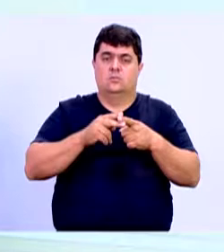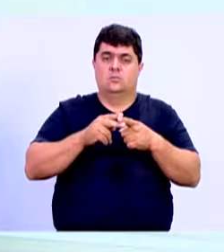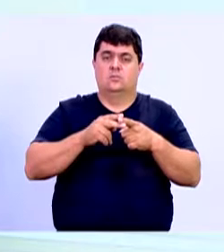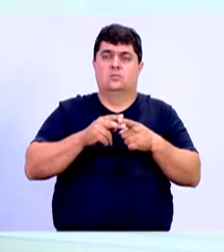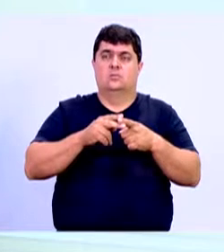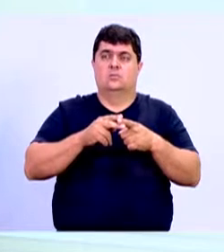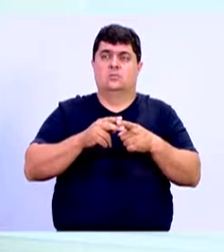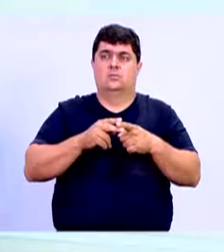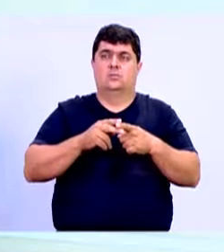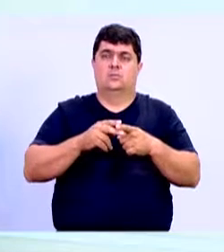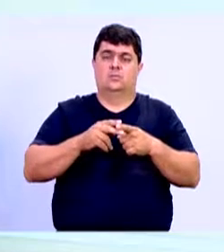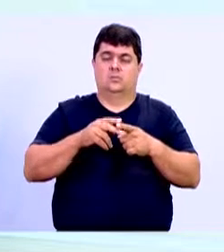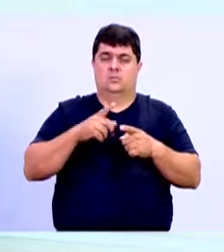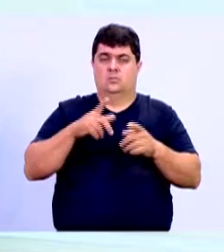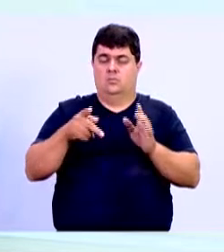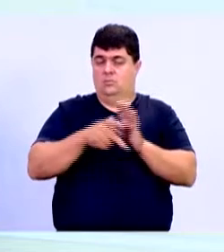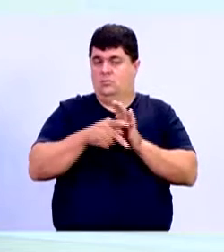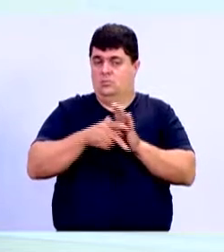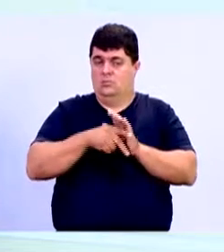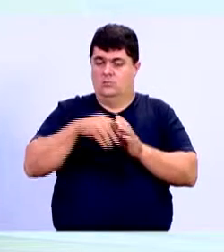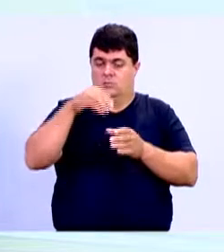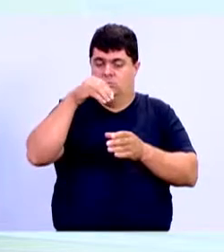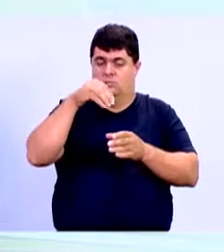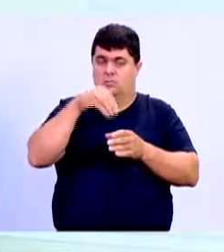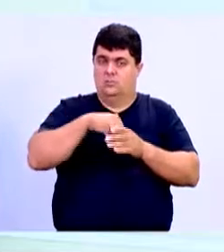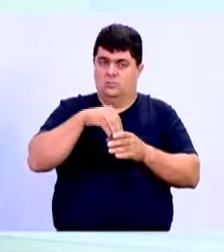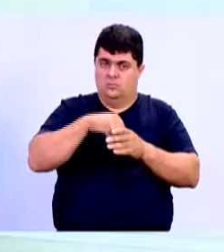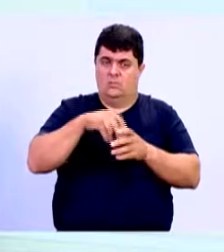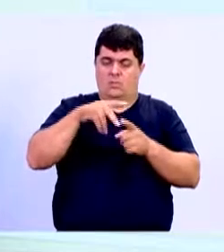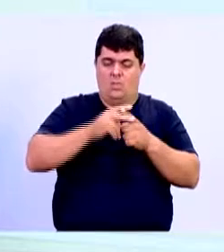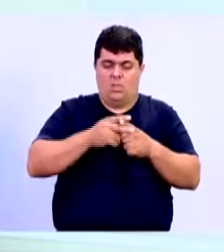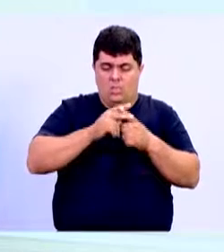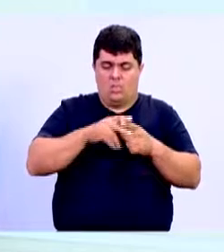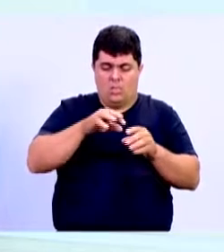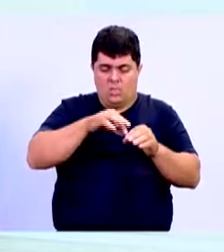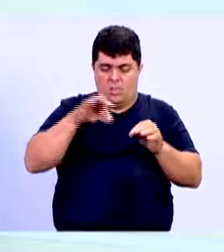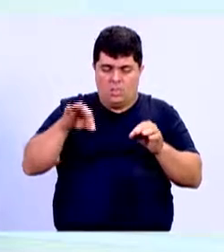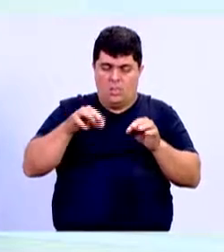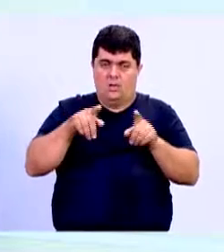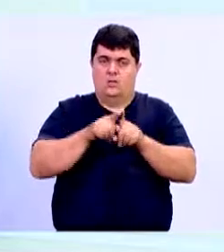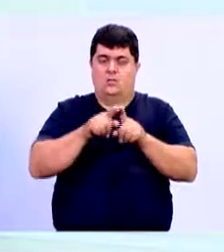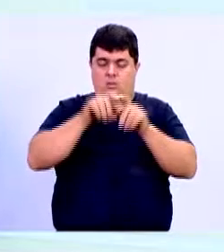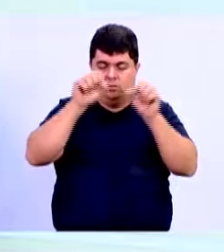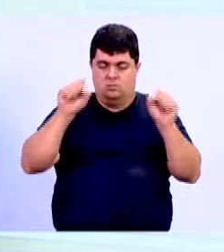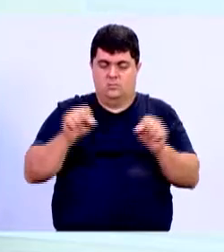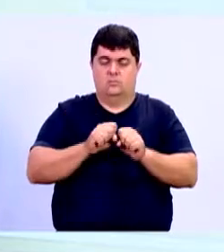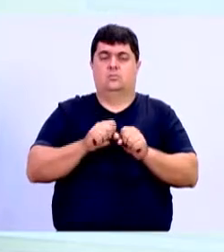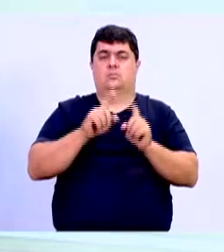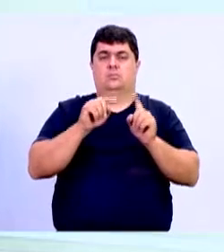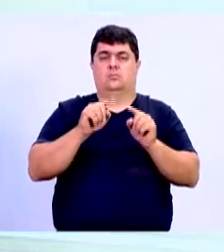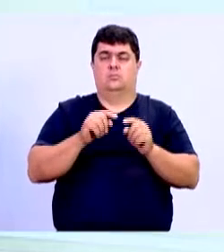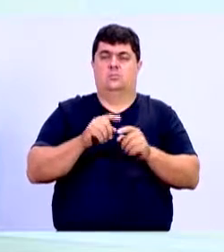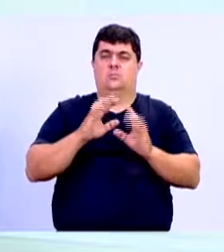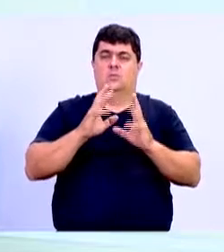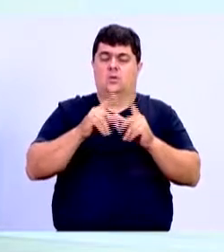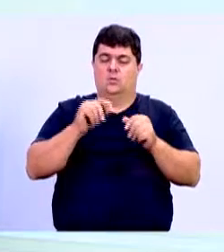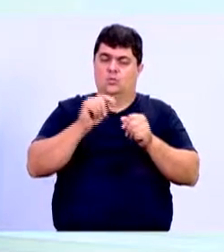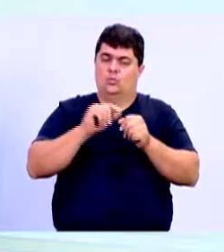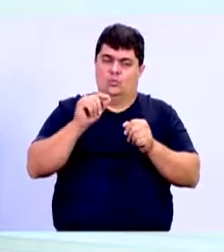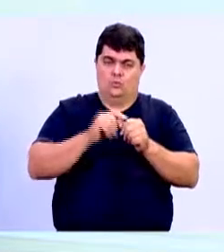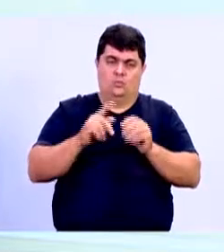é para atendimento de serviços de hardware, de infraestrutura, quanto de sistemas. Então, todo o serviço que é